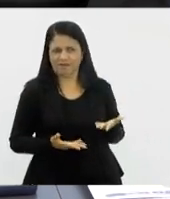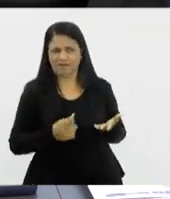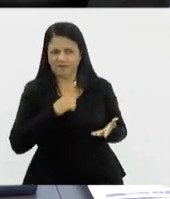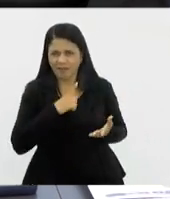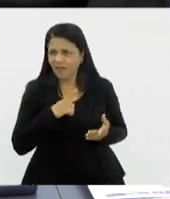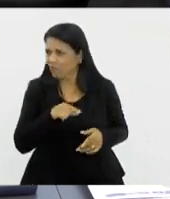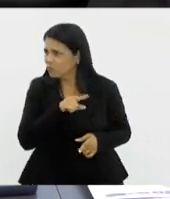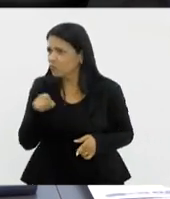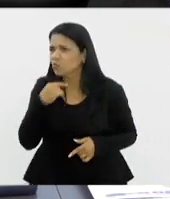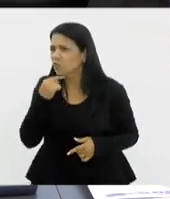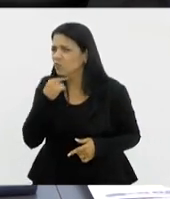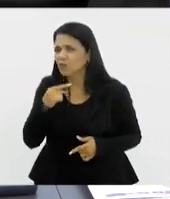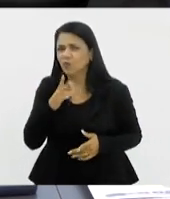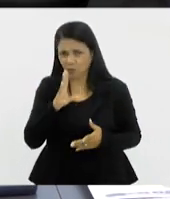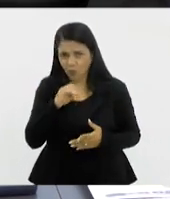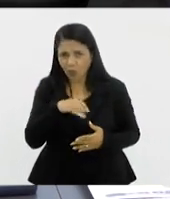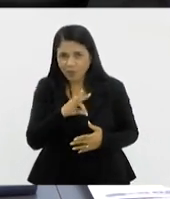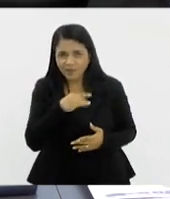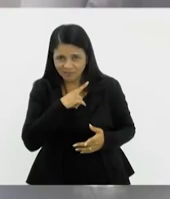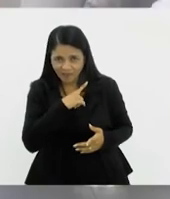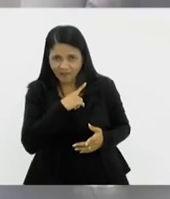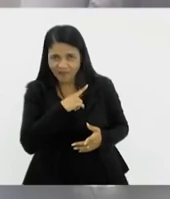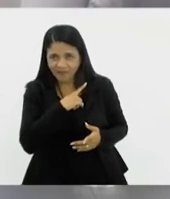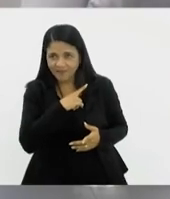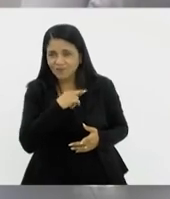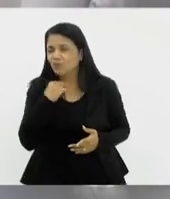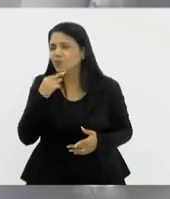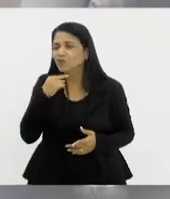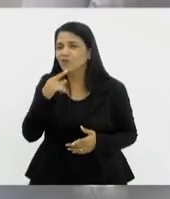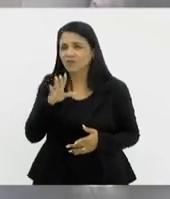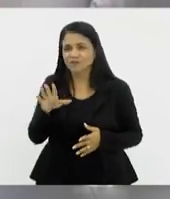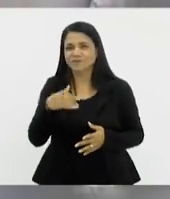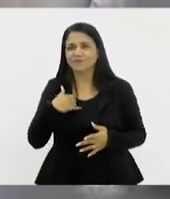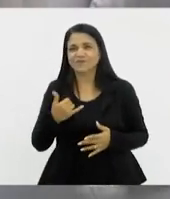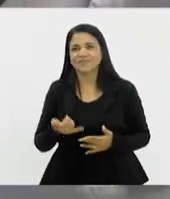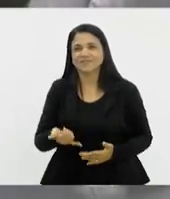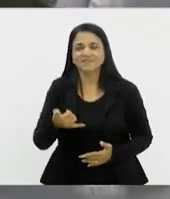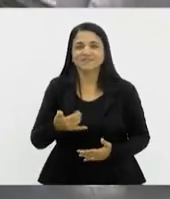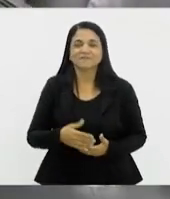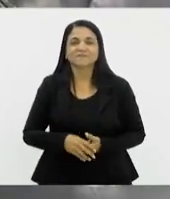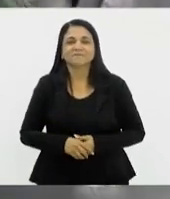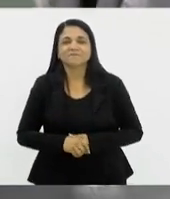banco. Mas os caras não permitem dever nem um dia ou dois, não. Já começa a ligar no dia seguinte.